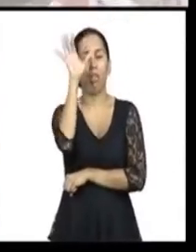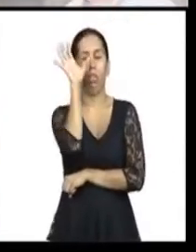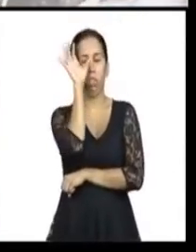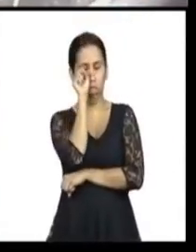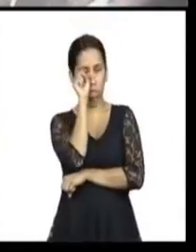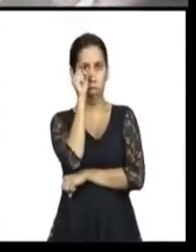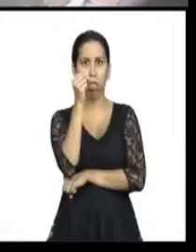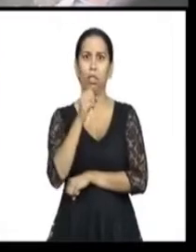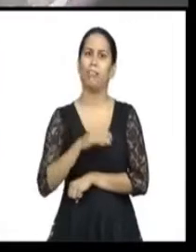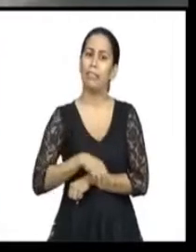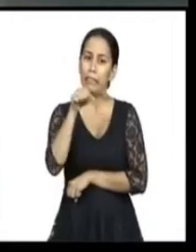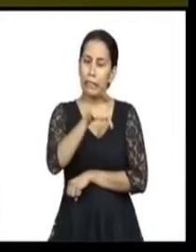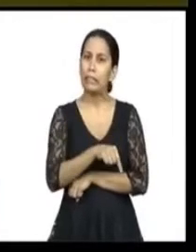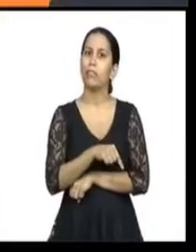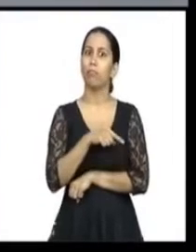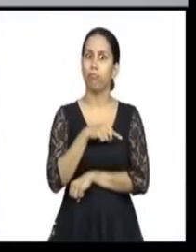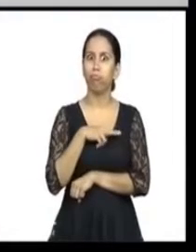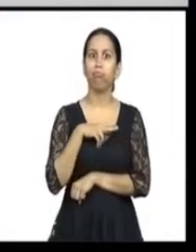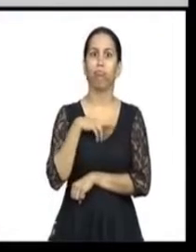risco.